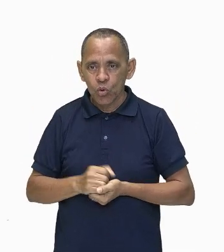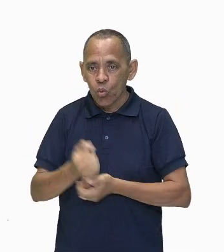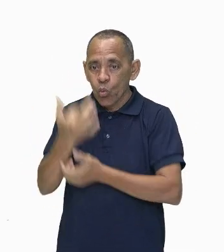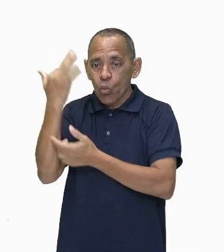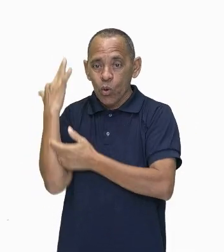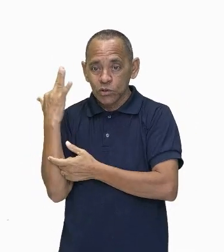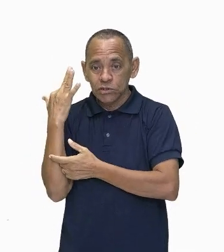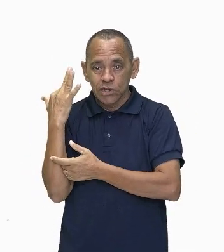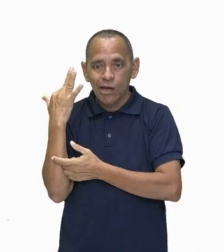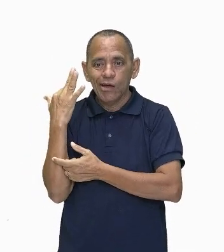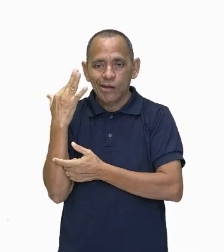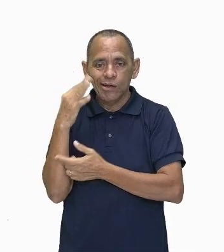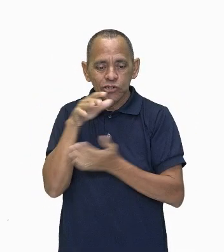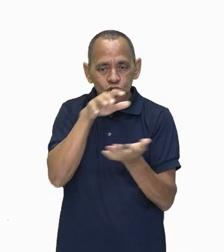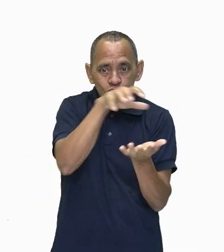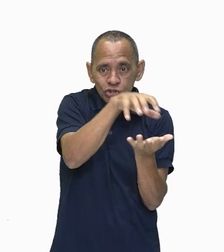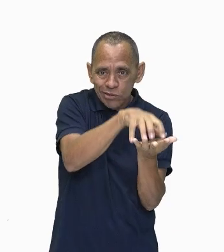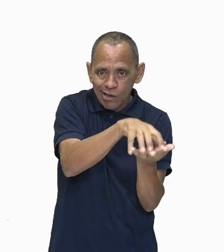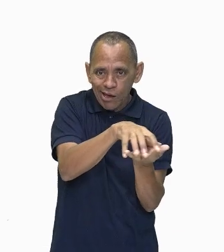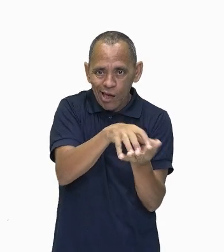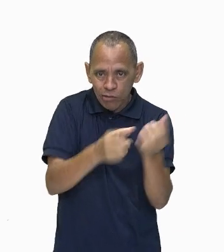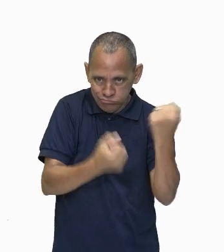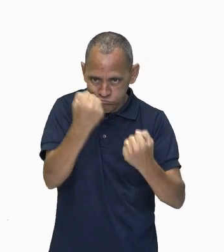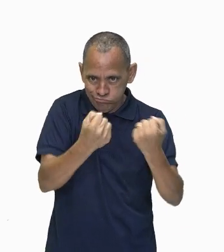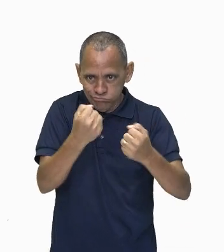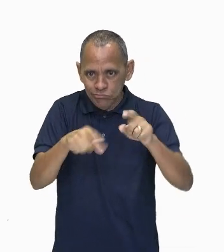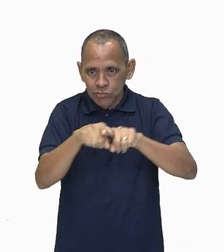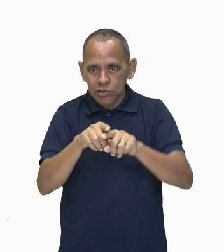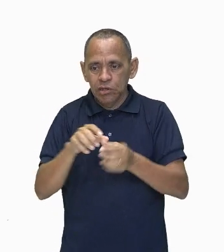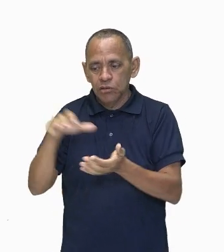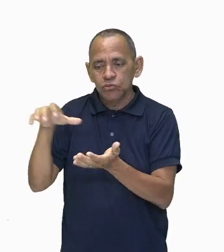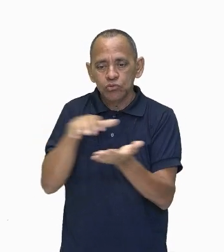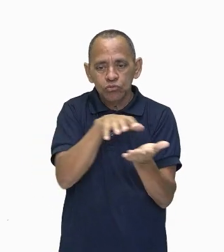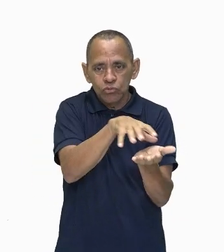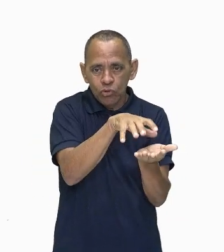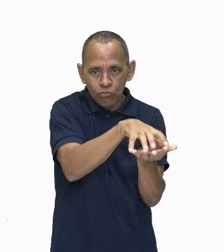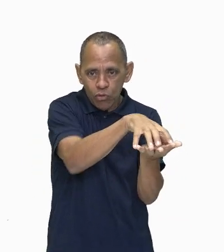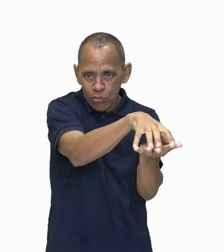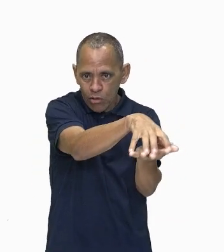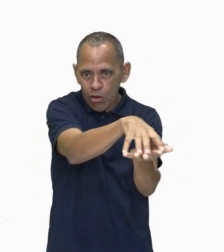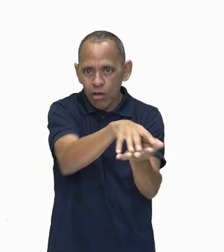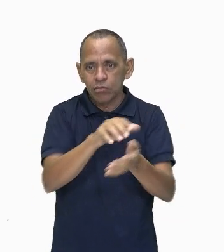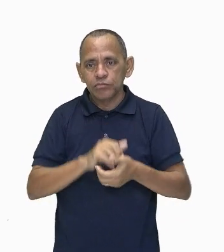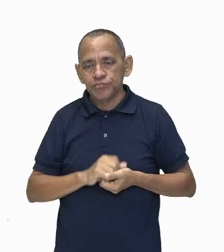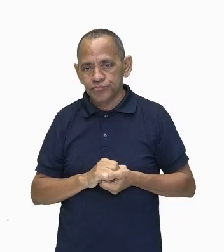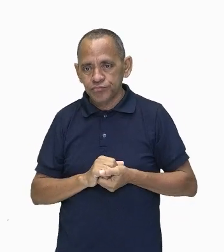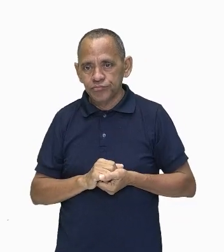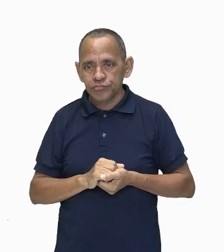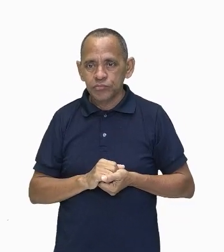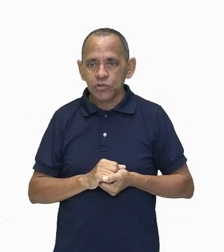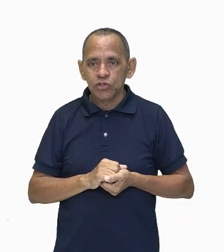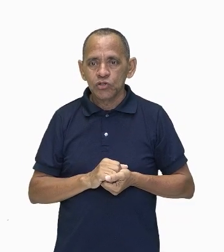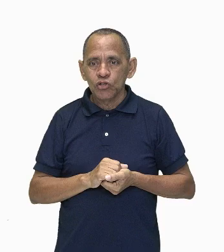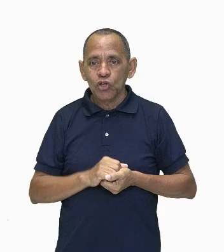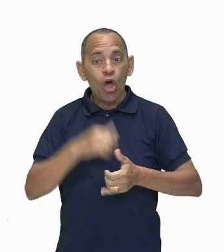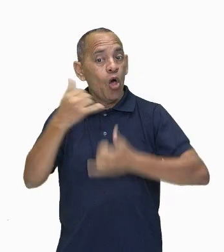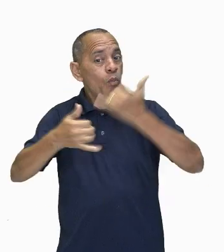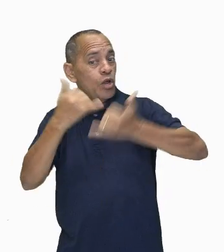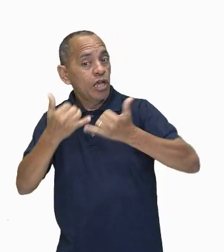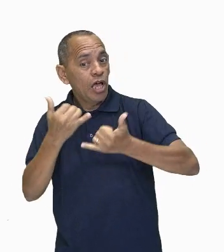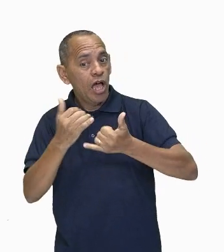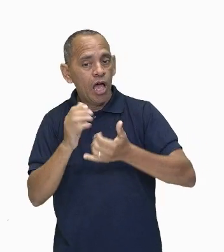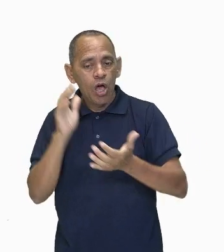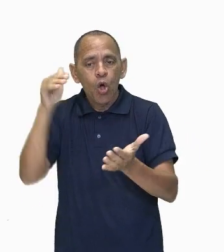da família de Isa. Então imagina que a gente vai agora brincar aqui de fazer algumas etapas de uma pesquisa,